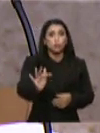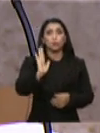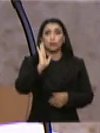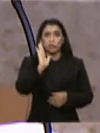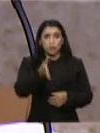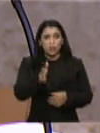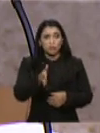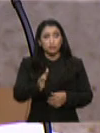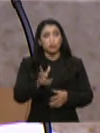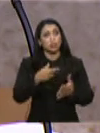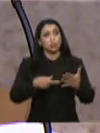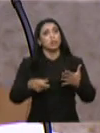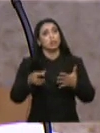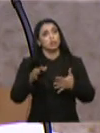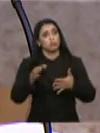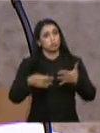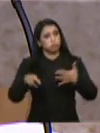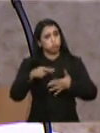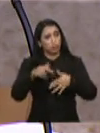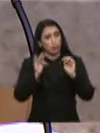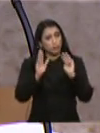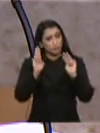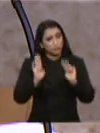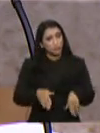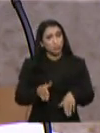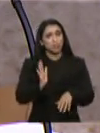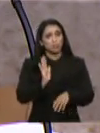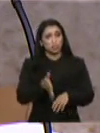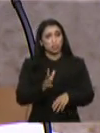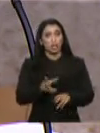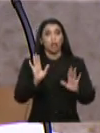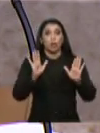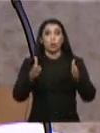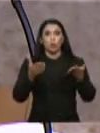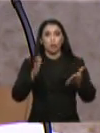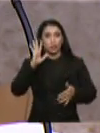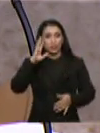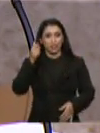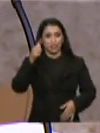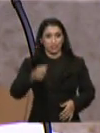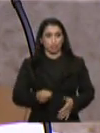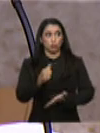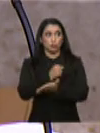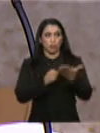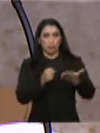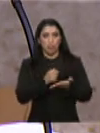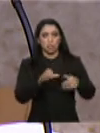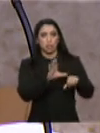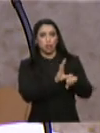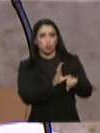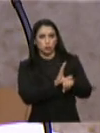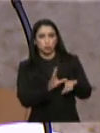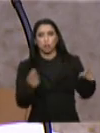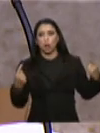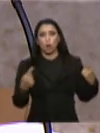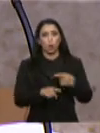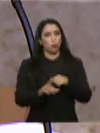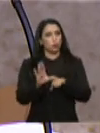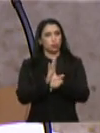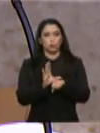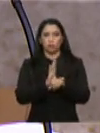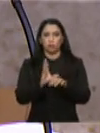matéria tributária quando a sentença tiver se baseado na constitucionalidade ou inconstitucionalidade do